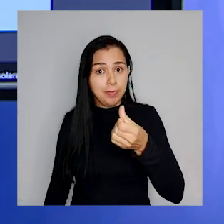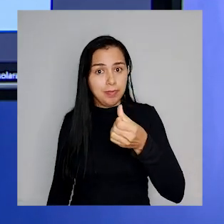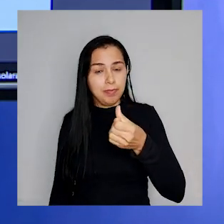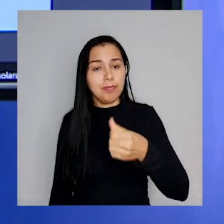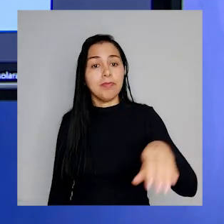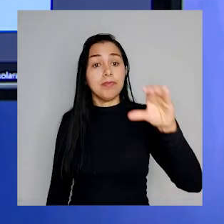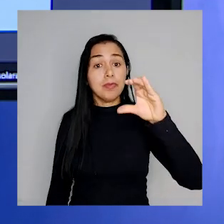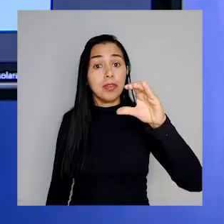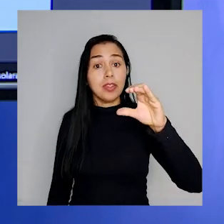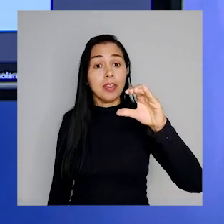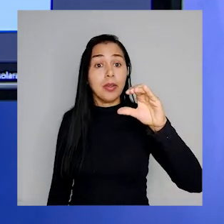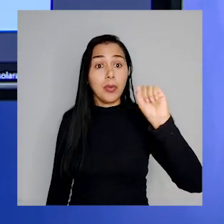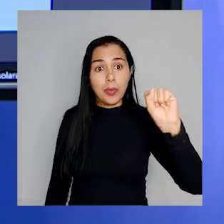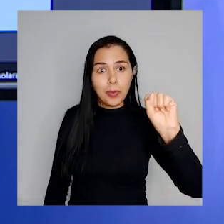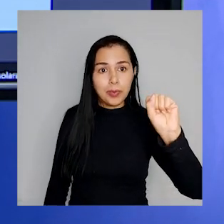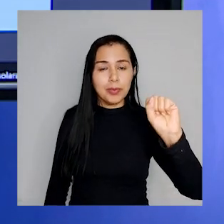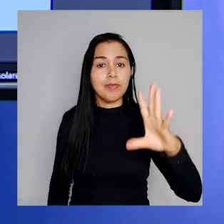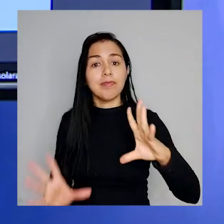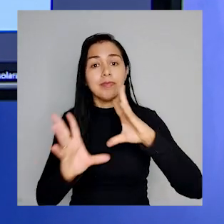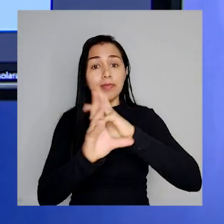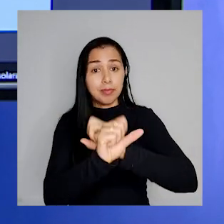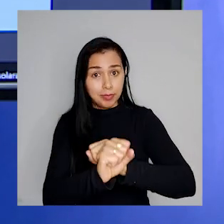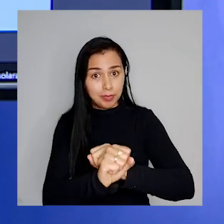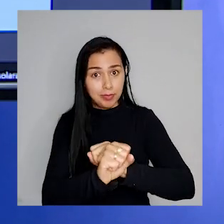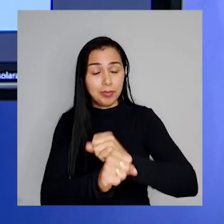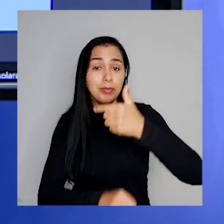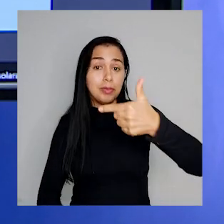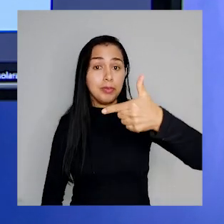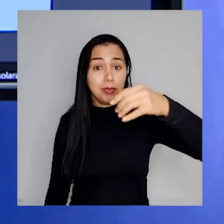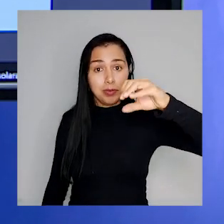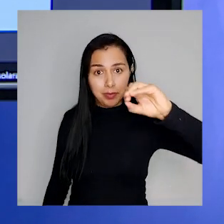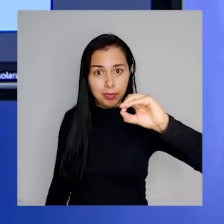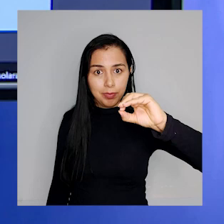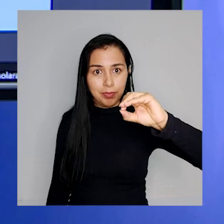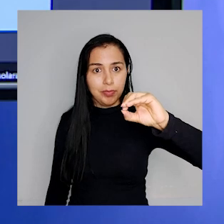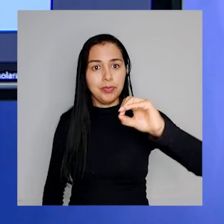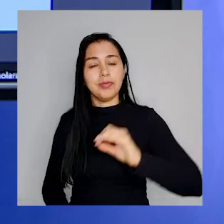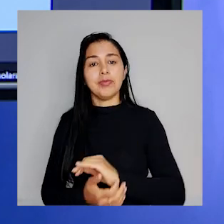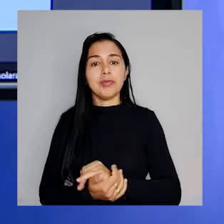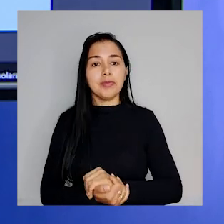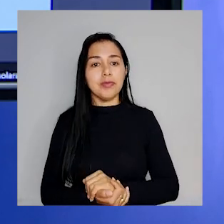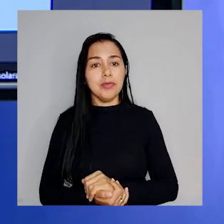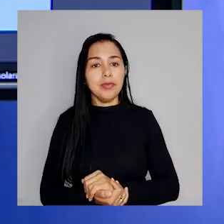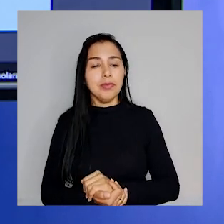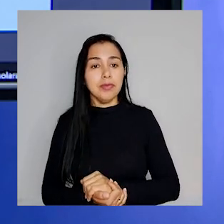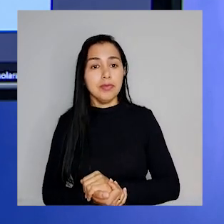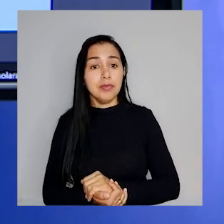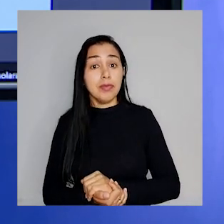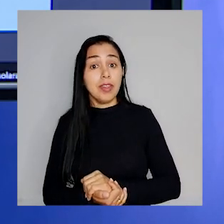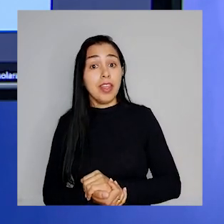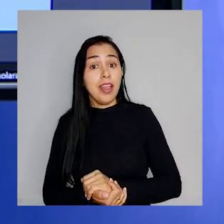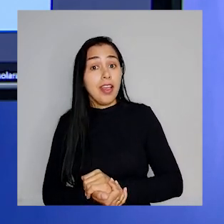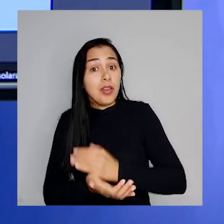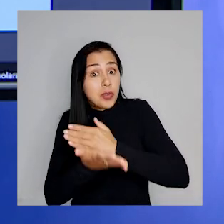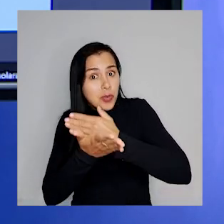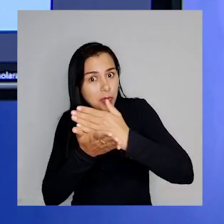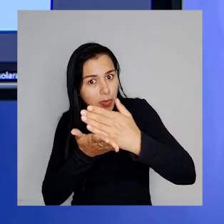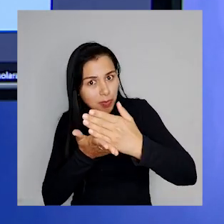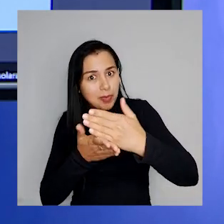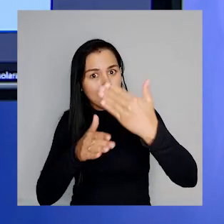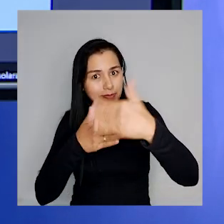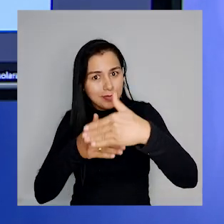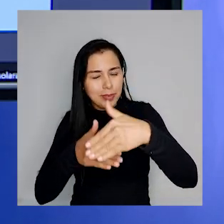Então, 12. E a questão do item C, 8, né? Totalizando aí um total de 20. Ou seja, o